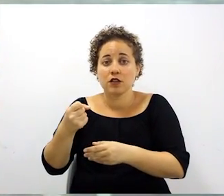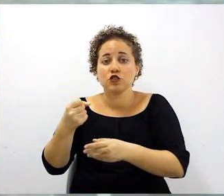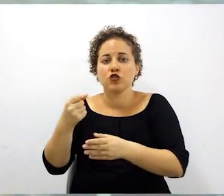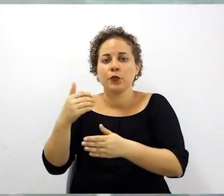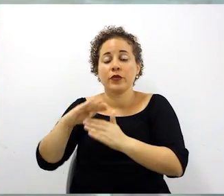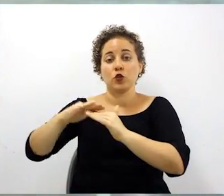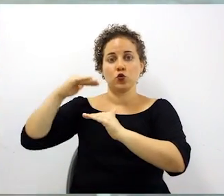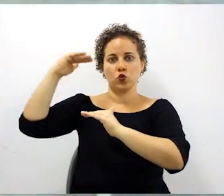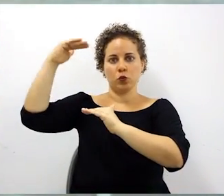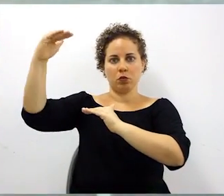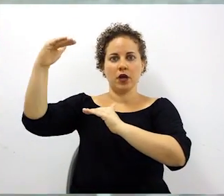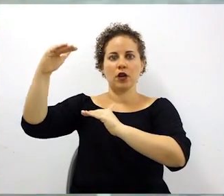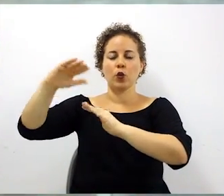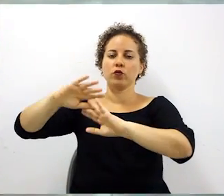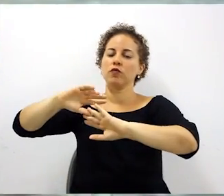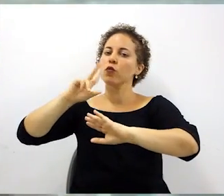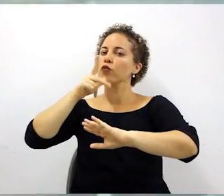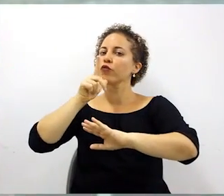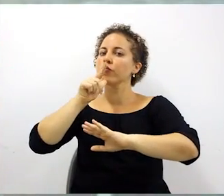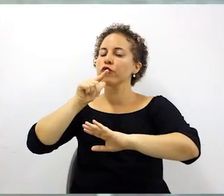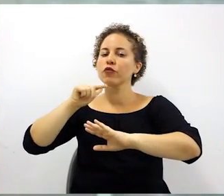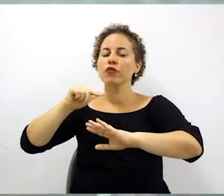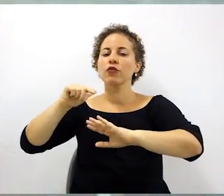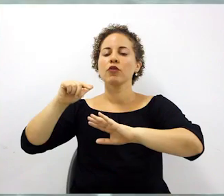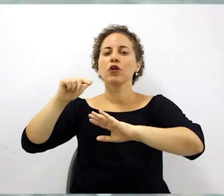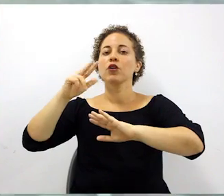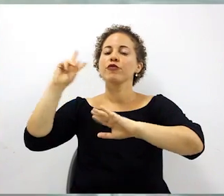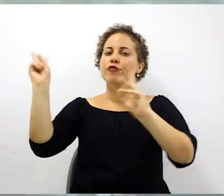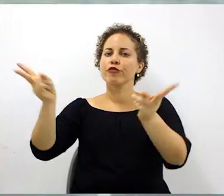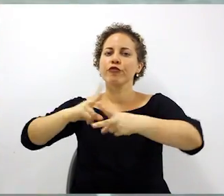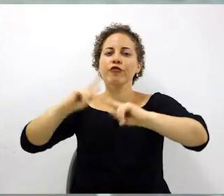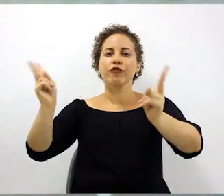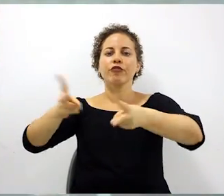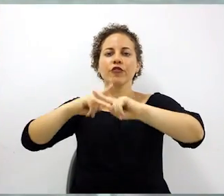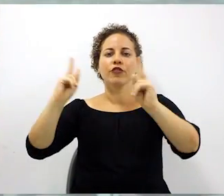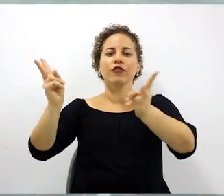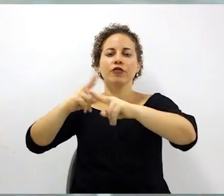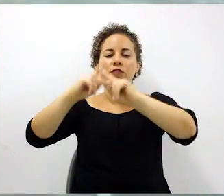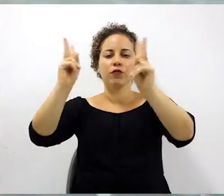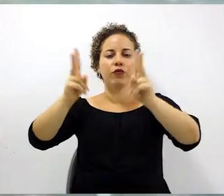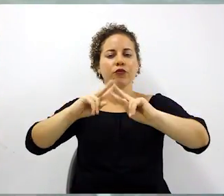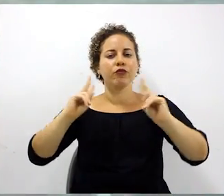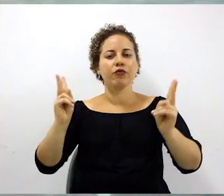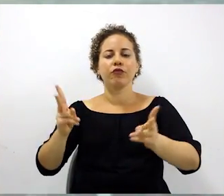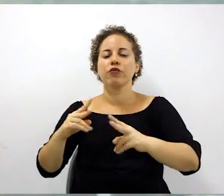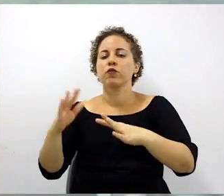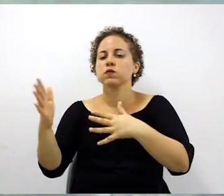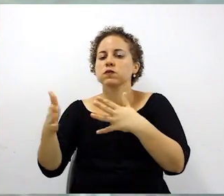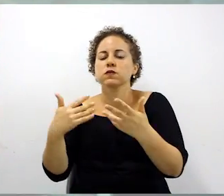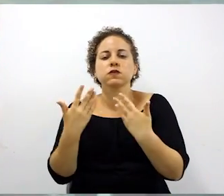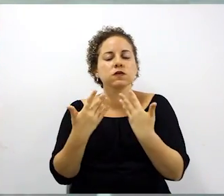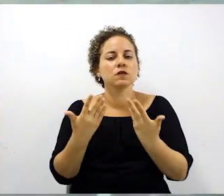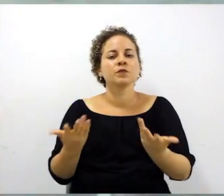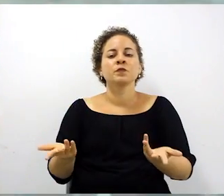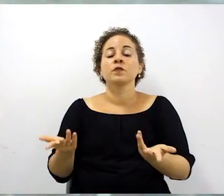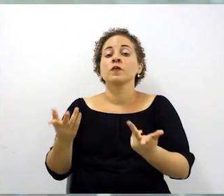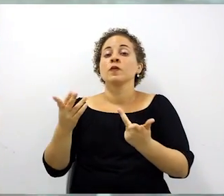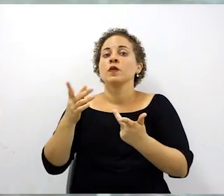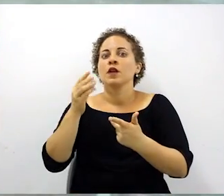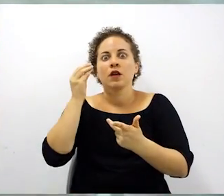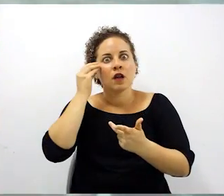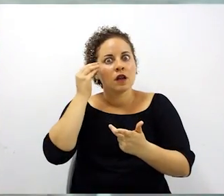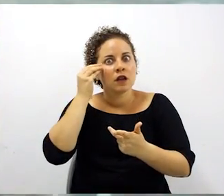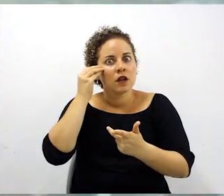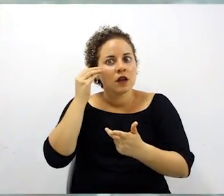porão, onde haja ventilação, circulação de ar, e aí o profissional de segurança já deve também ter o